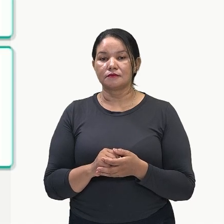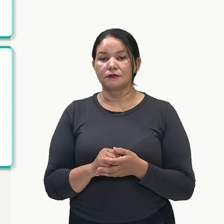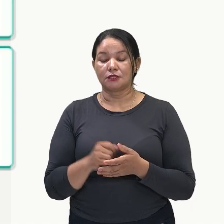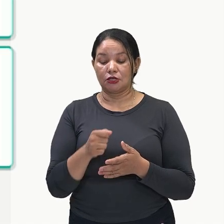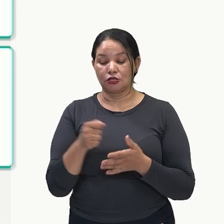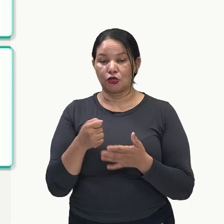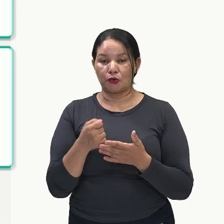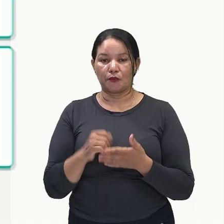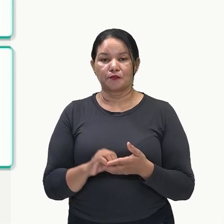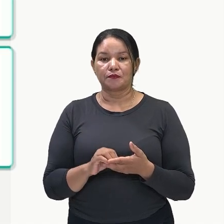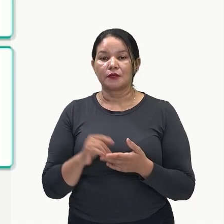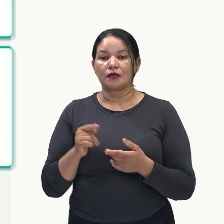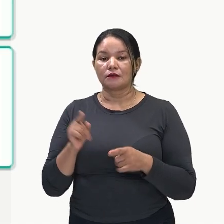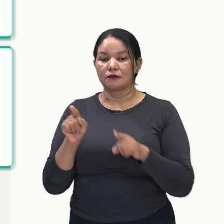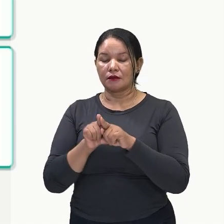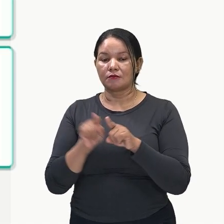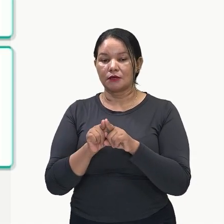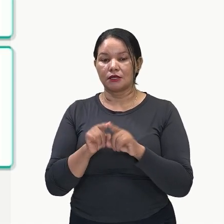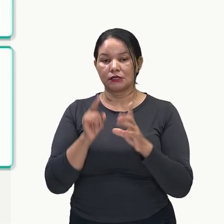exemplos de cada um.